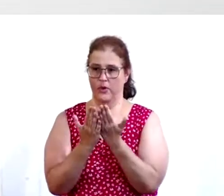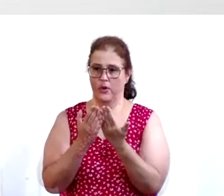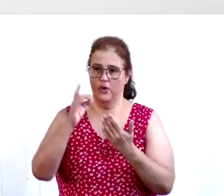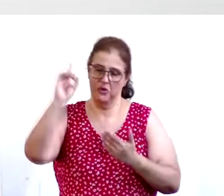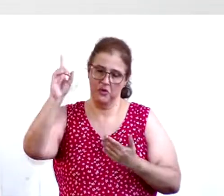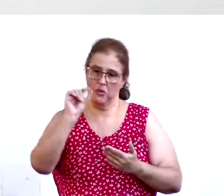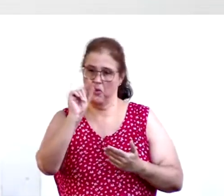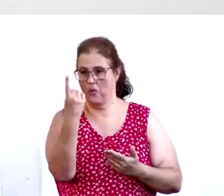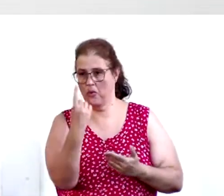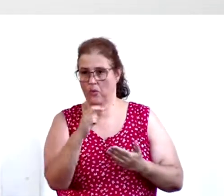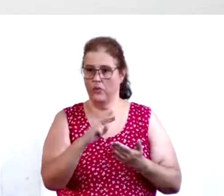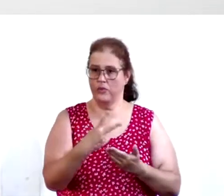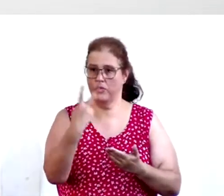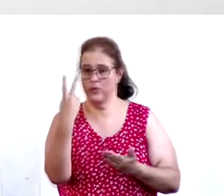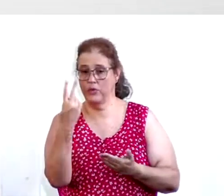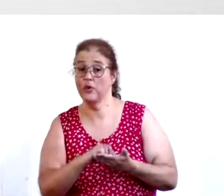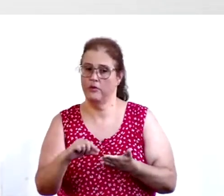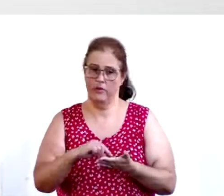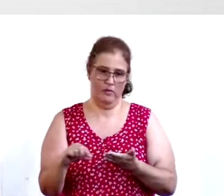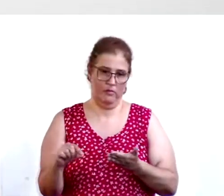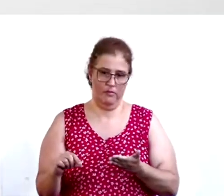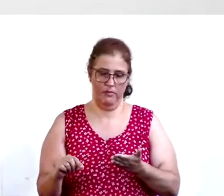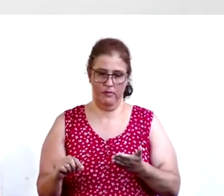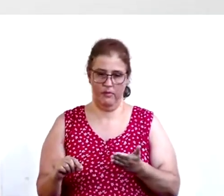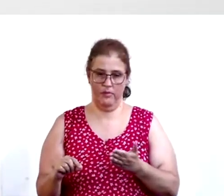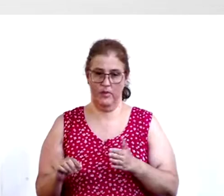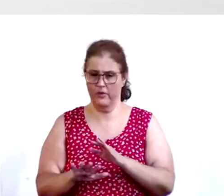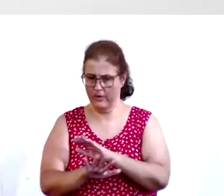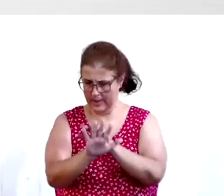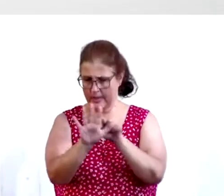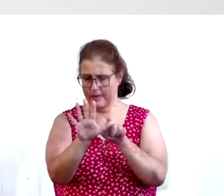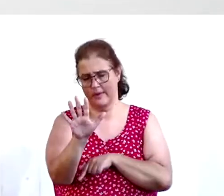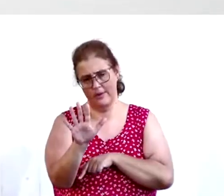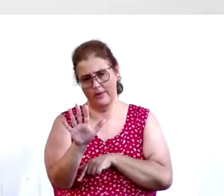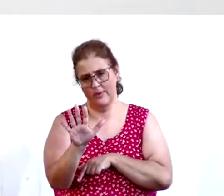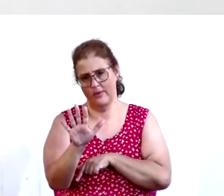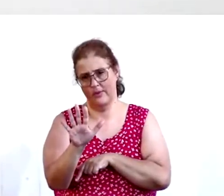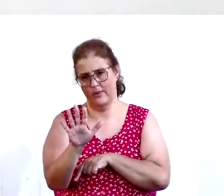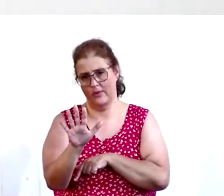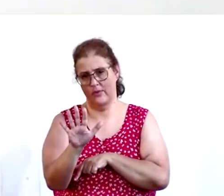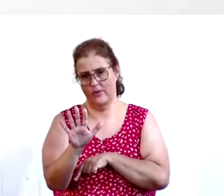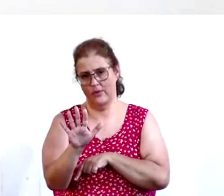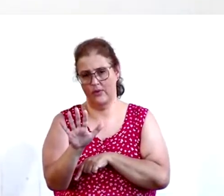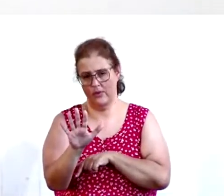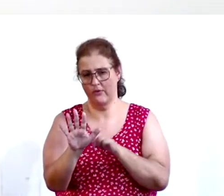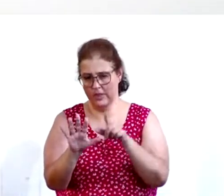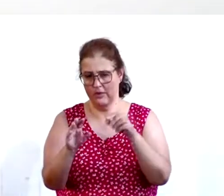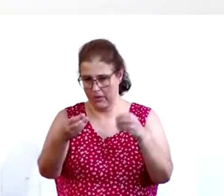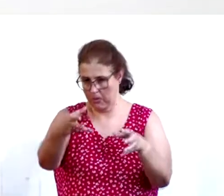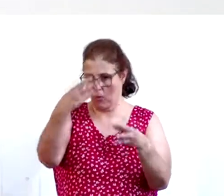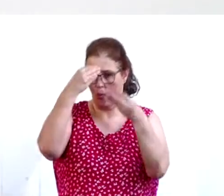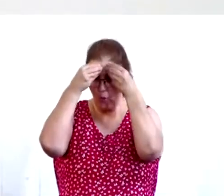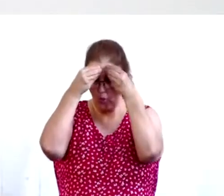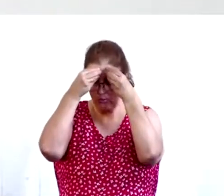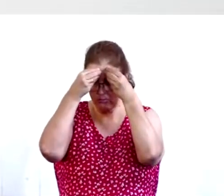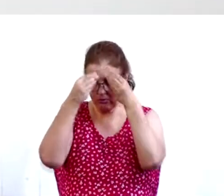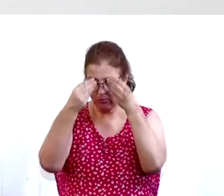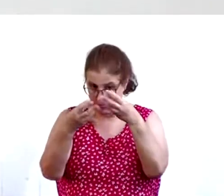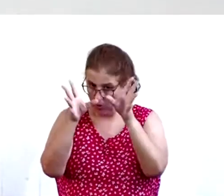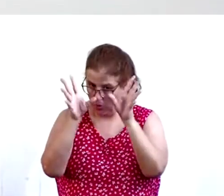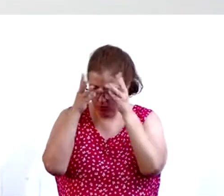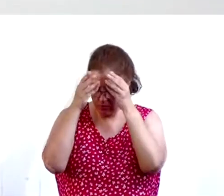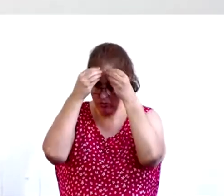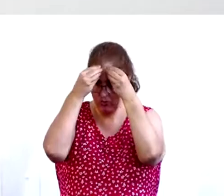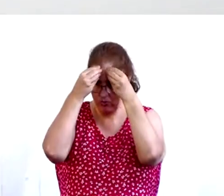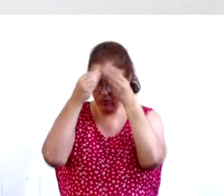2 versículos. E eu vou falar de 5 características. Será que você conseguiria gravar isso, guardar isso? Eu vou falar que